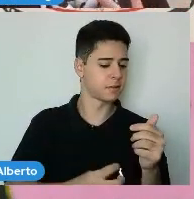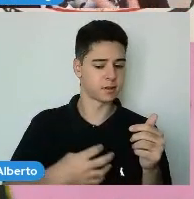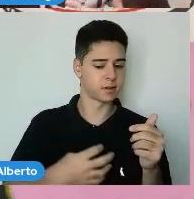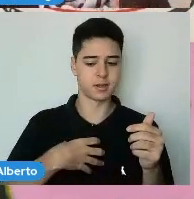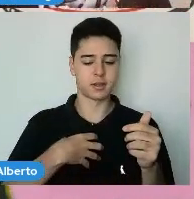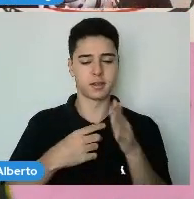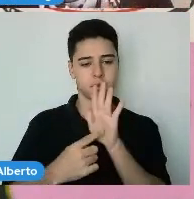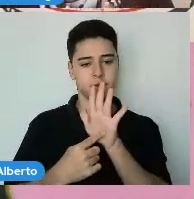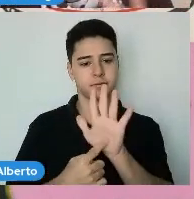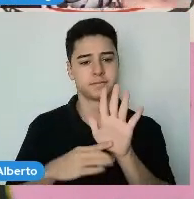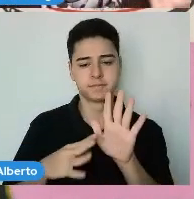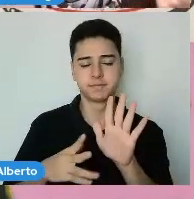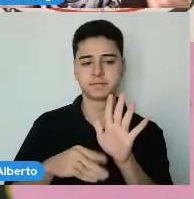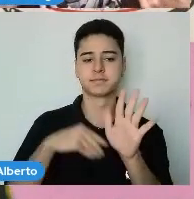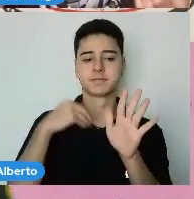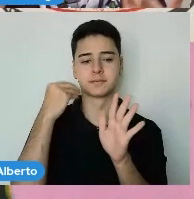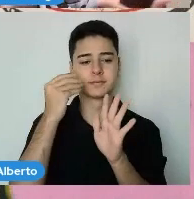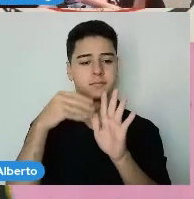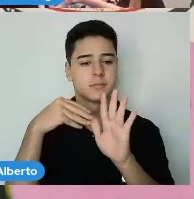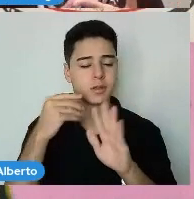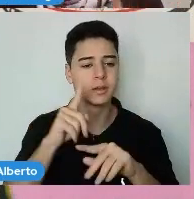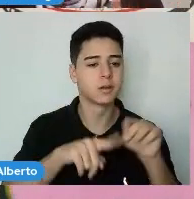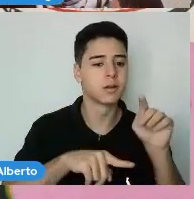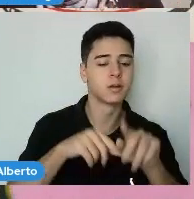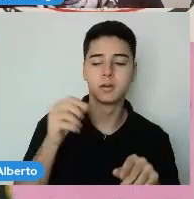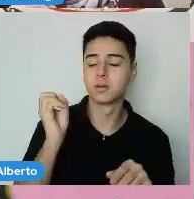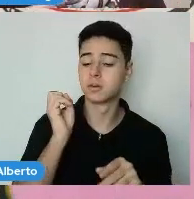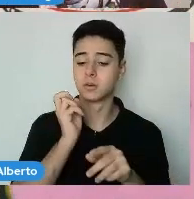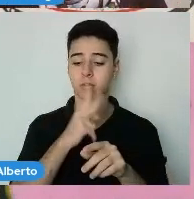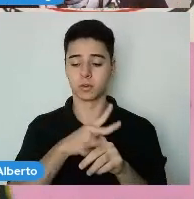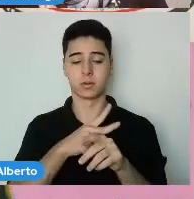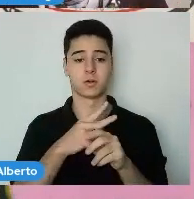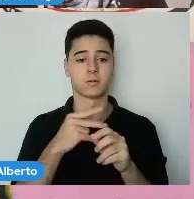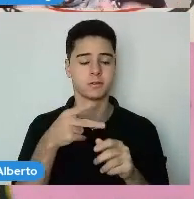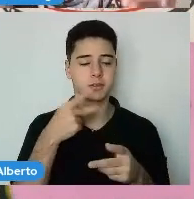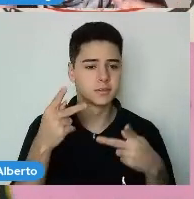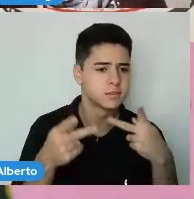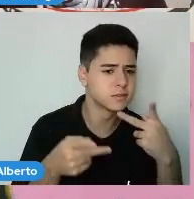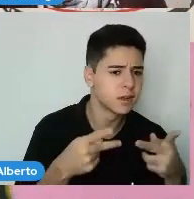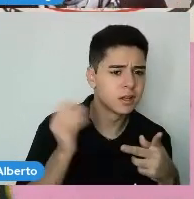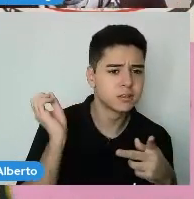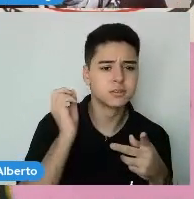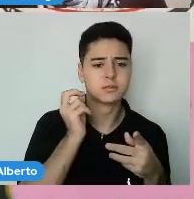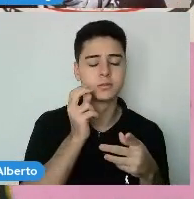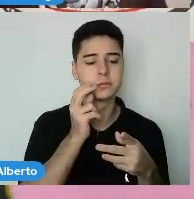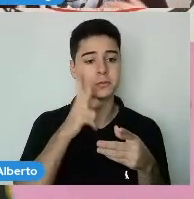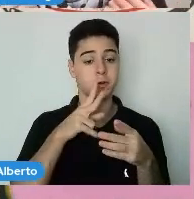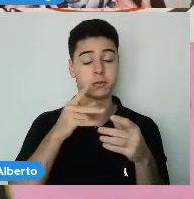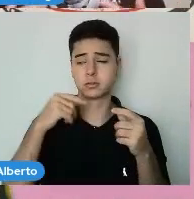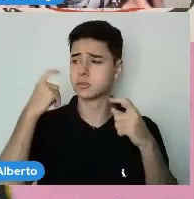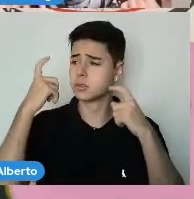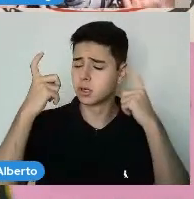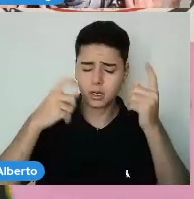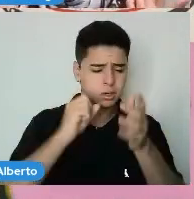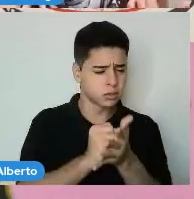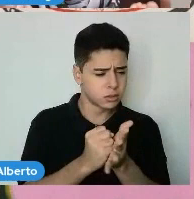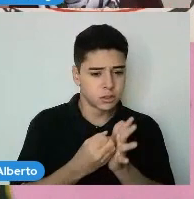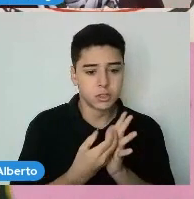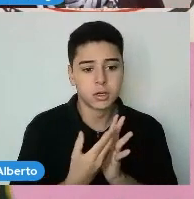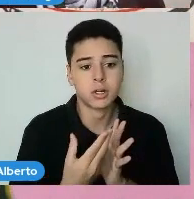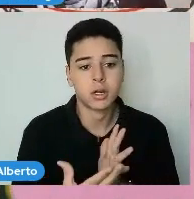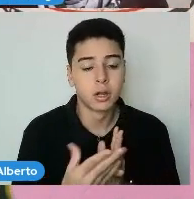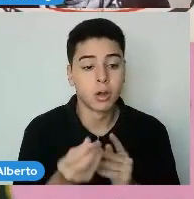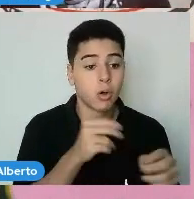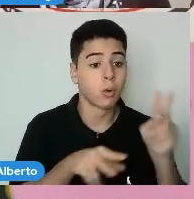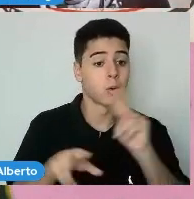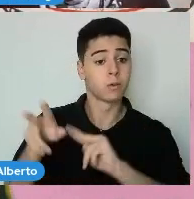propostas, experimentar materiais, novas linguagens, novas formas de se expressar, novas formas de